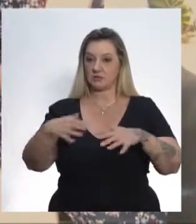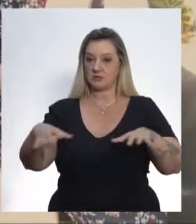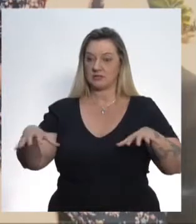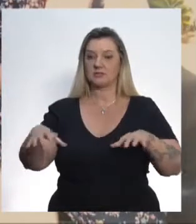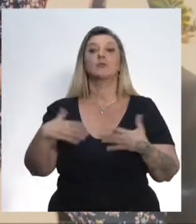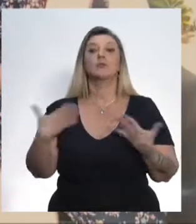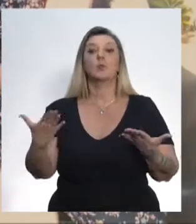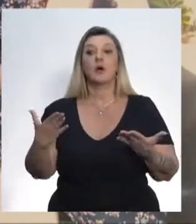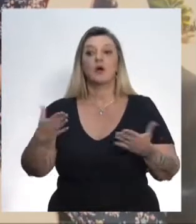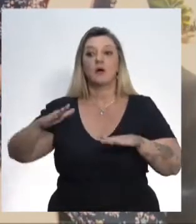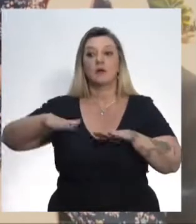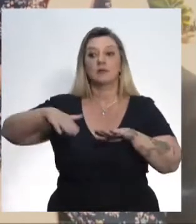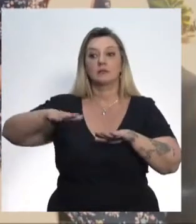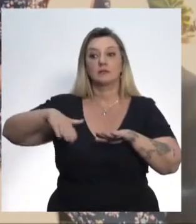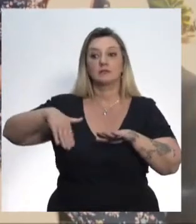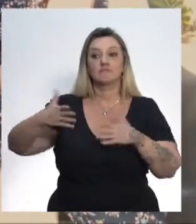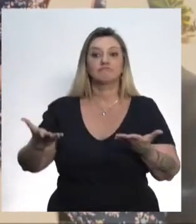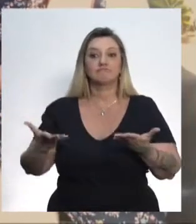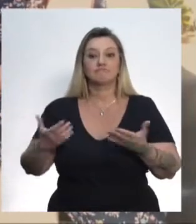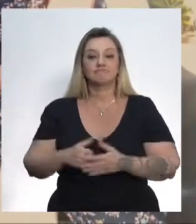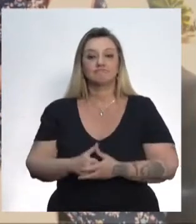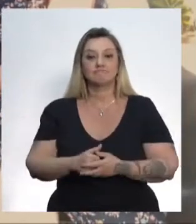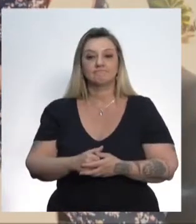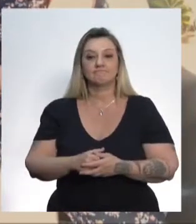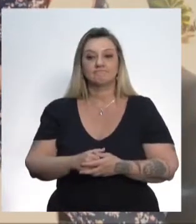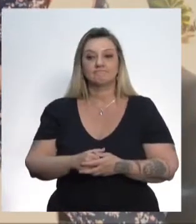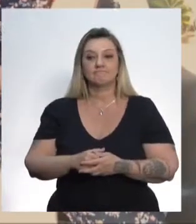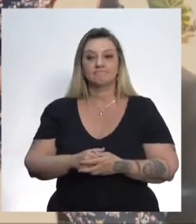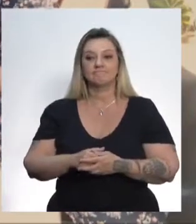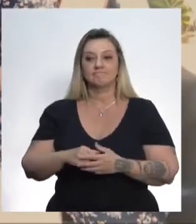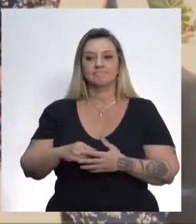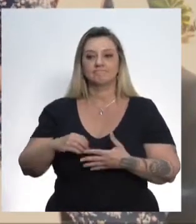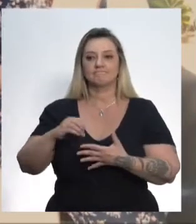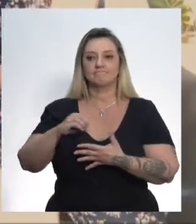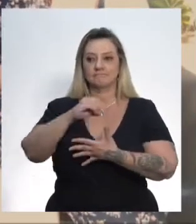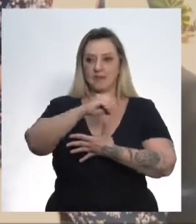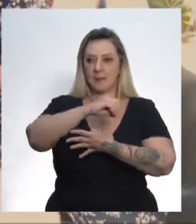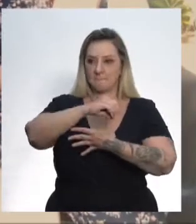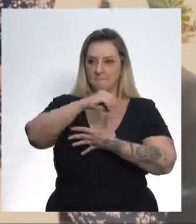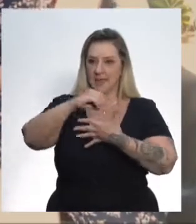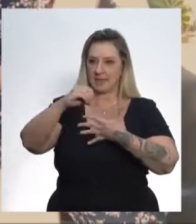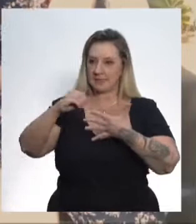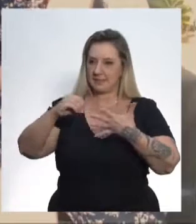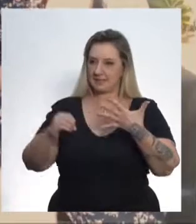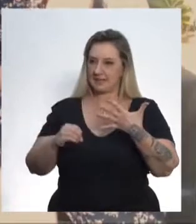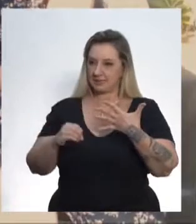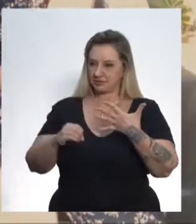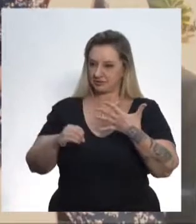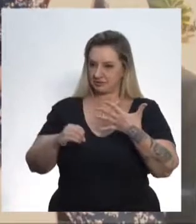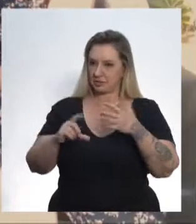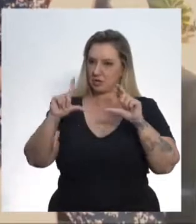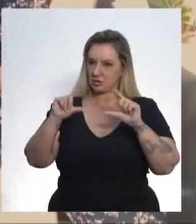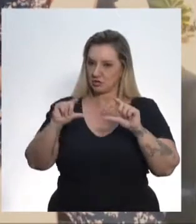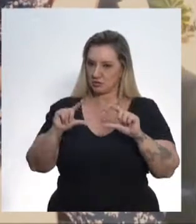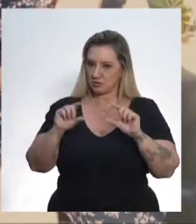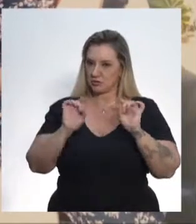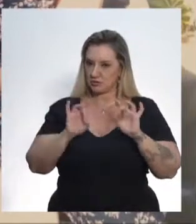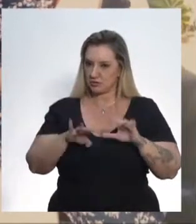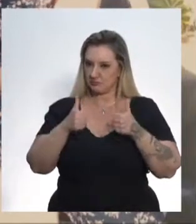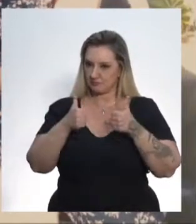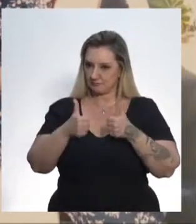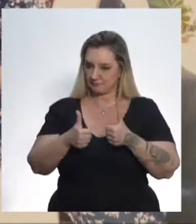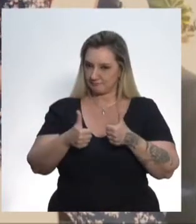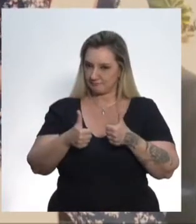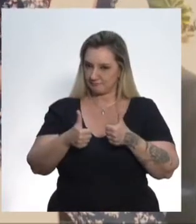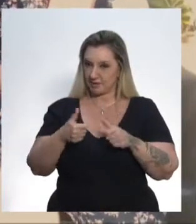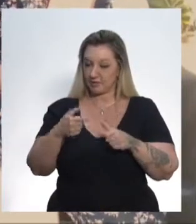litoral desse país? É a Mata Atlântica. Sobraram ainda 2 biomas menores, certo? Um